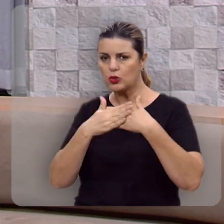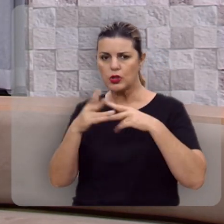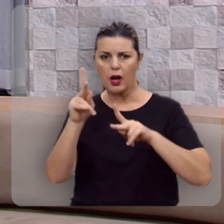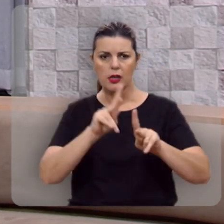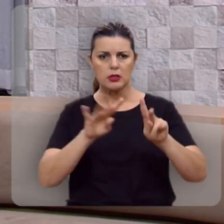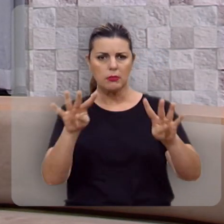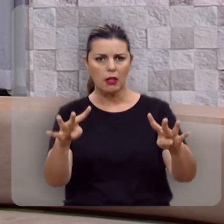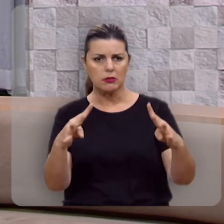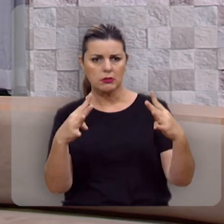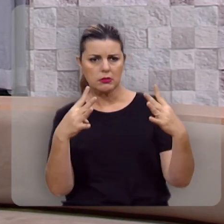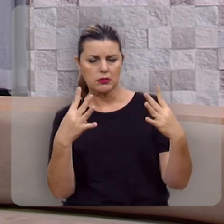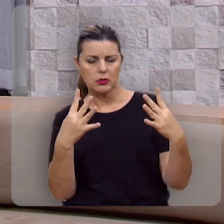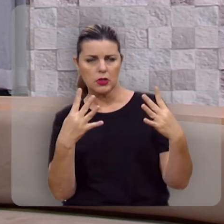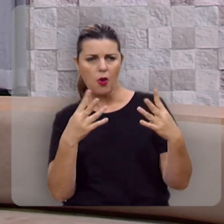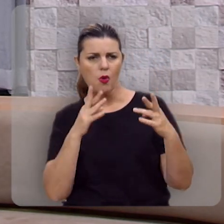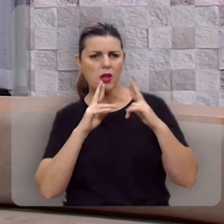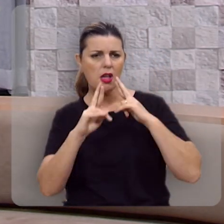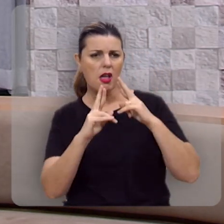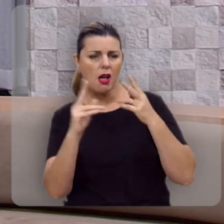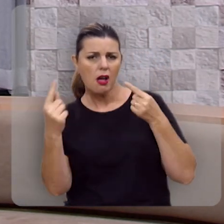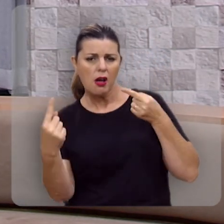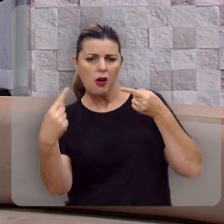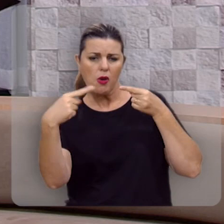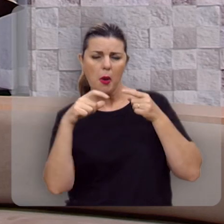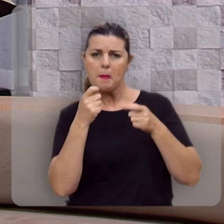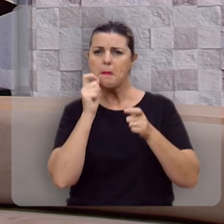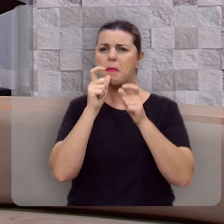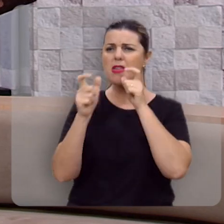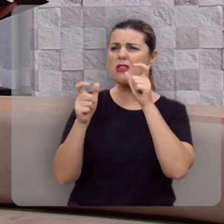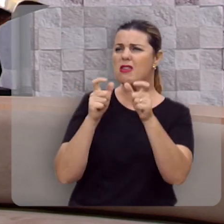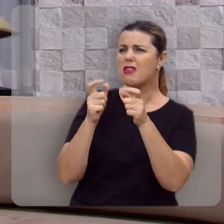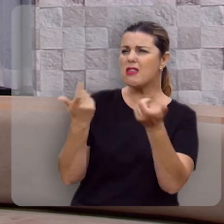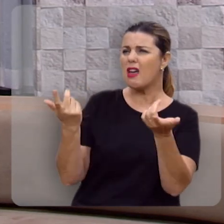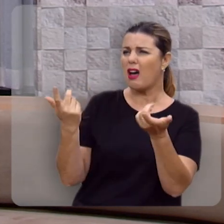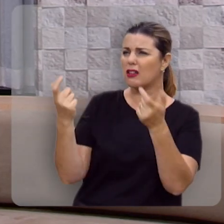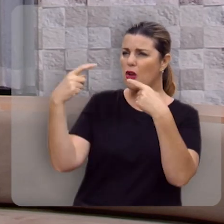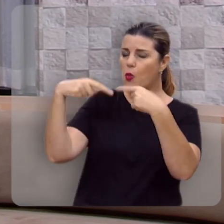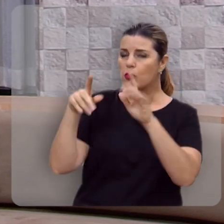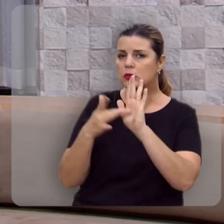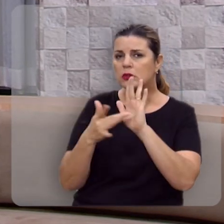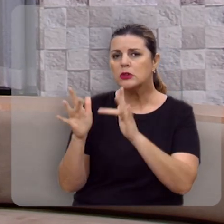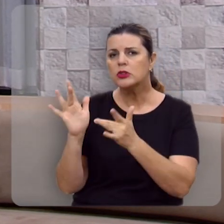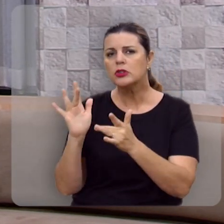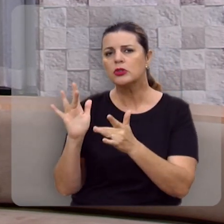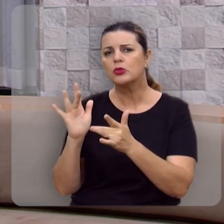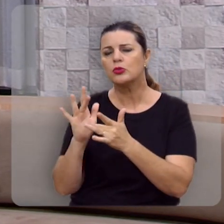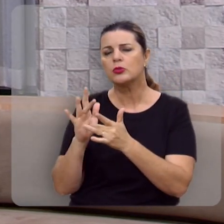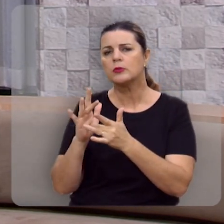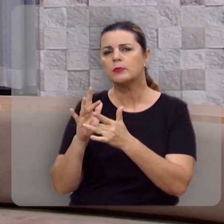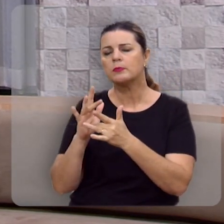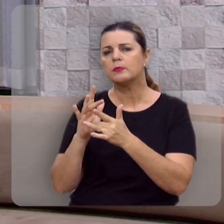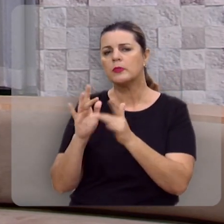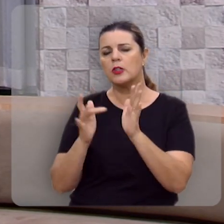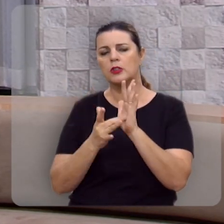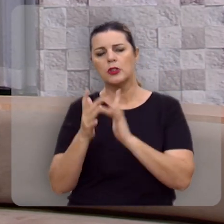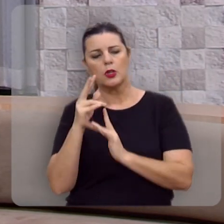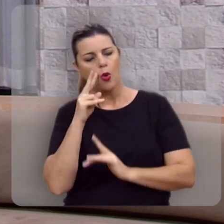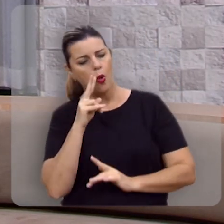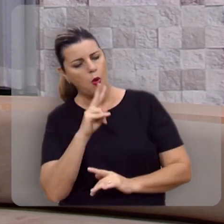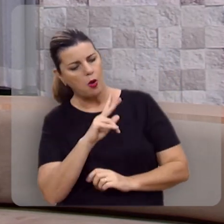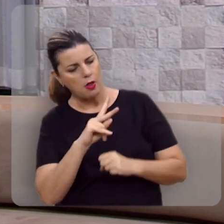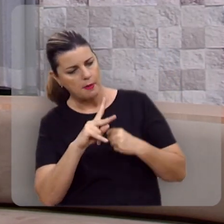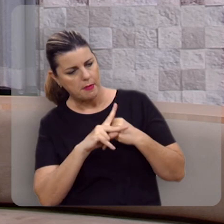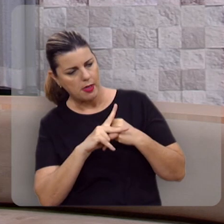diante das pessoas que blasfemavam, que zombavam, que escarneciam de Jesus. Jesus olha